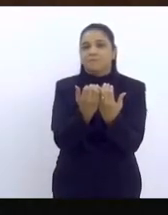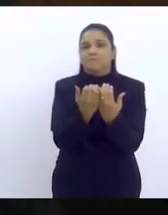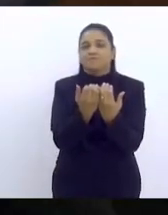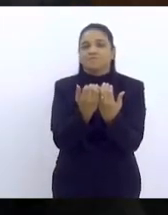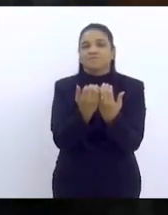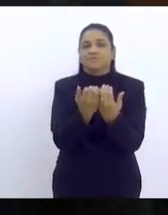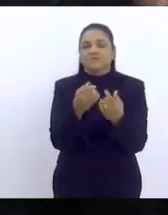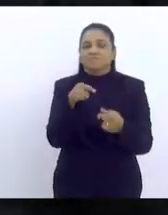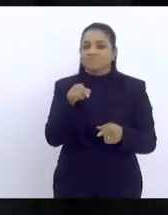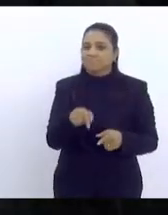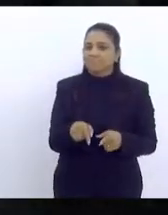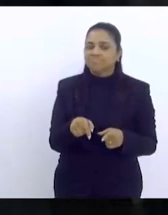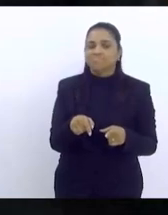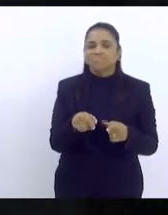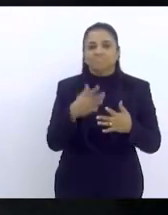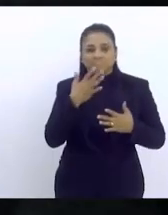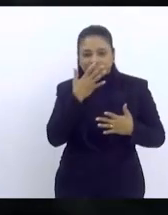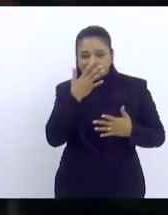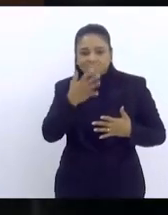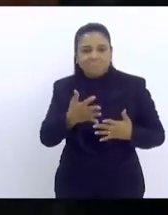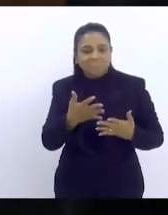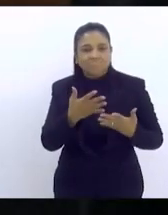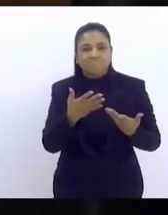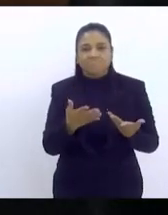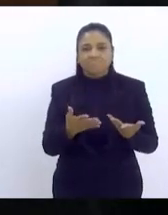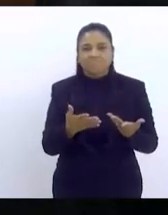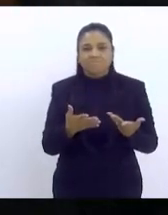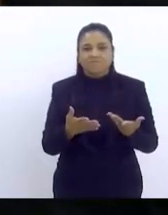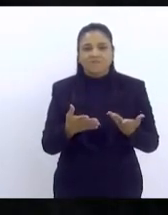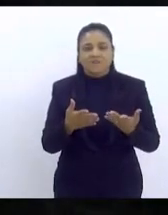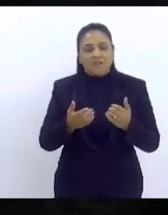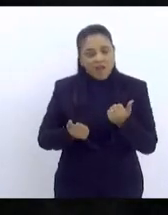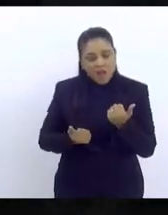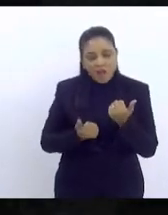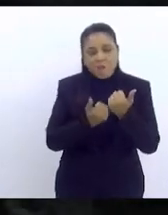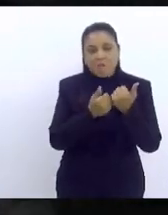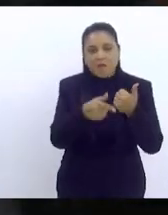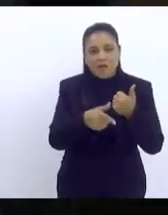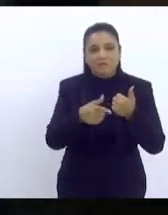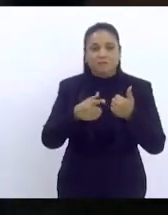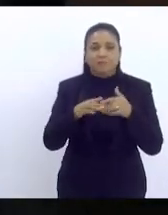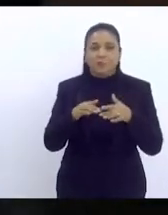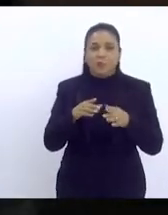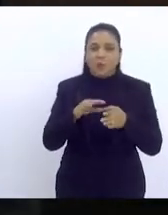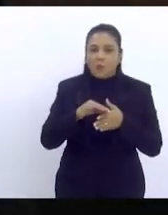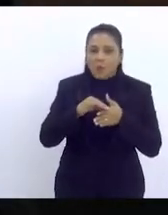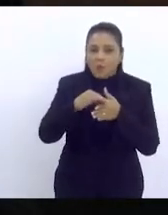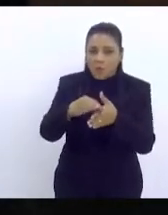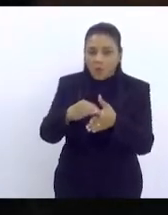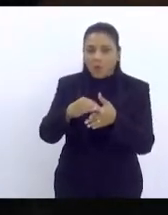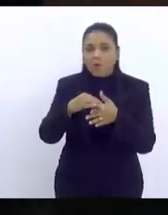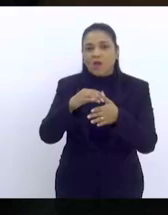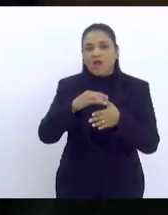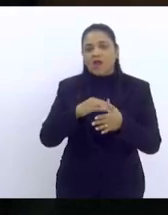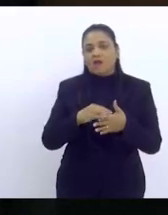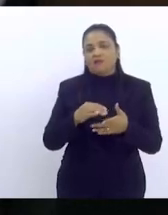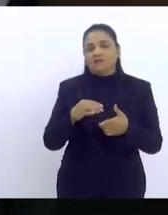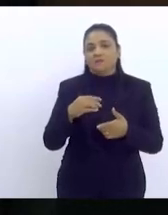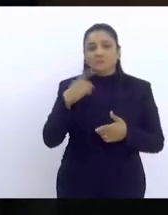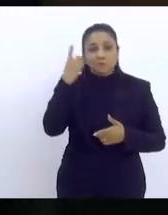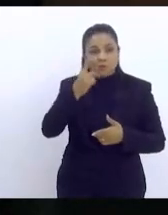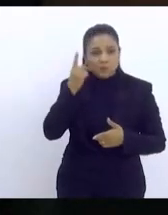do cidadão de bem amparados por militantes políticos Tais quais aqueles que estavam ao lado